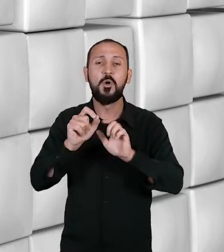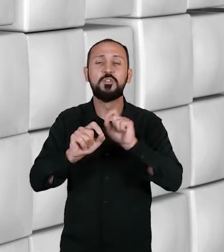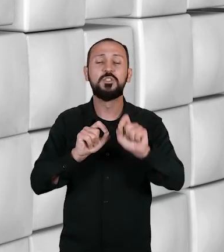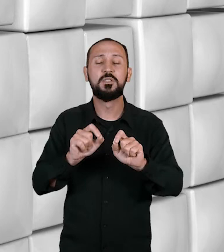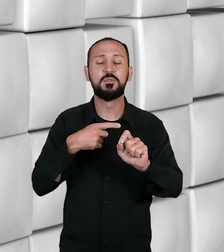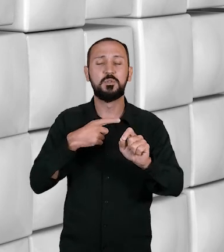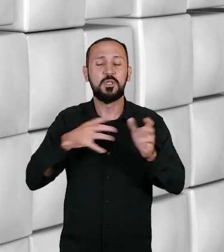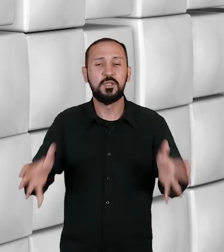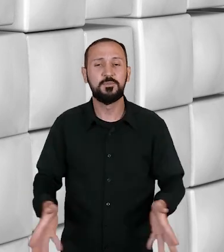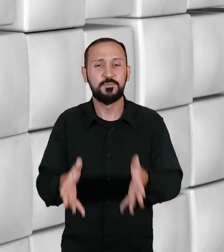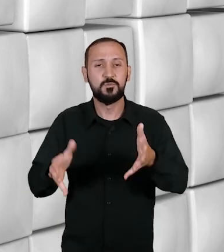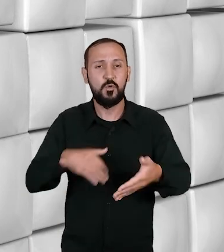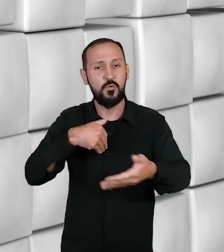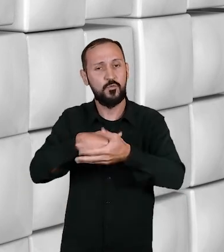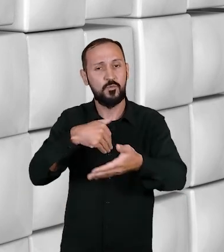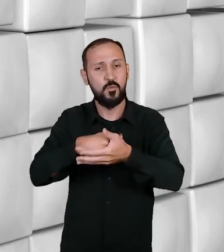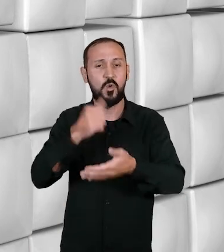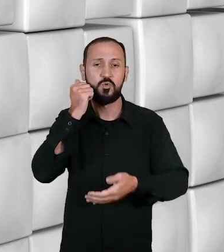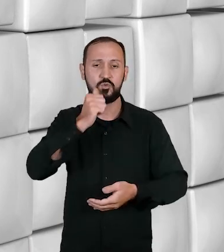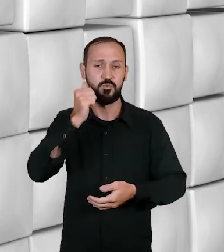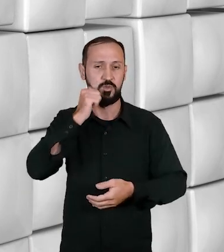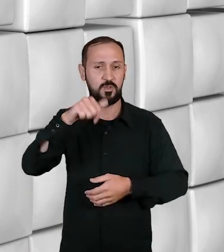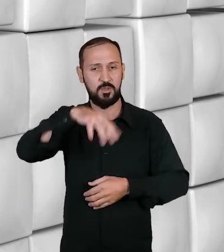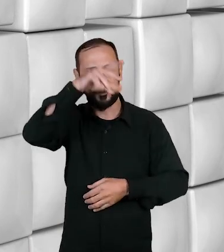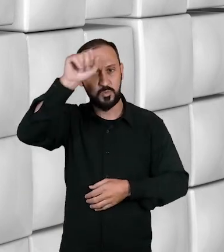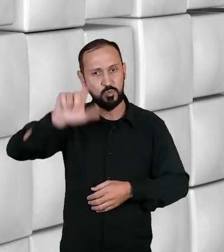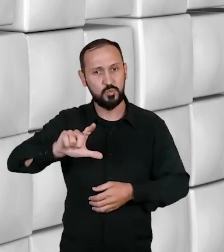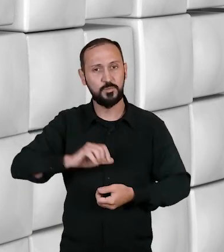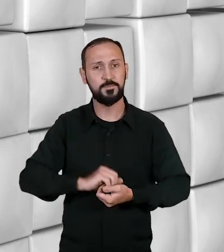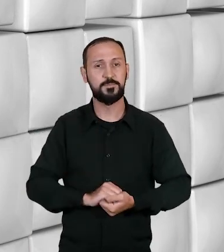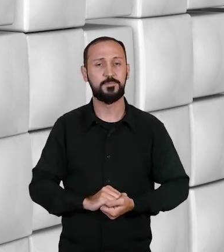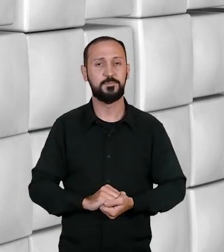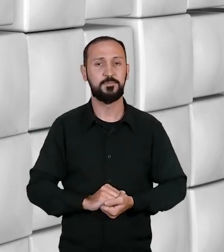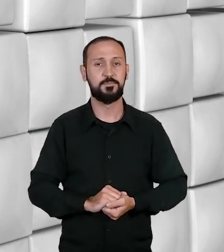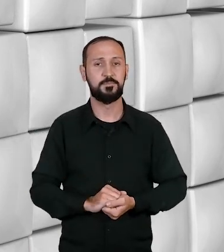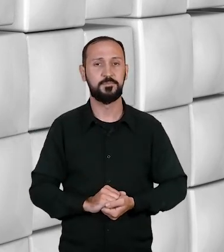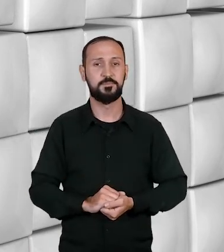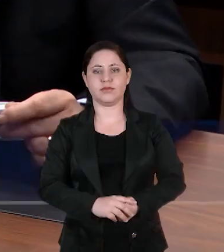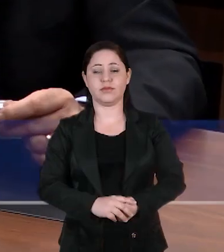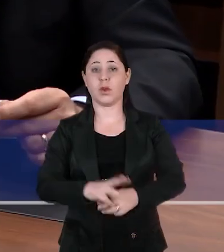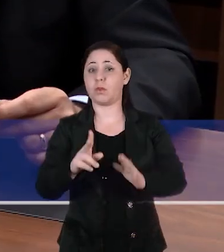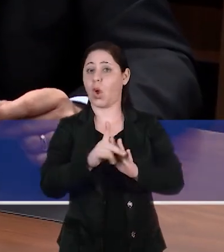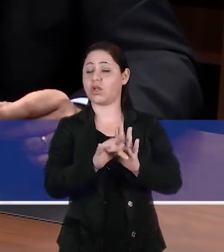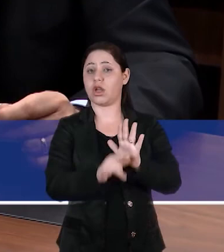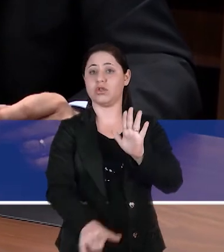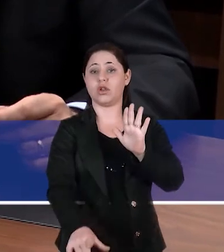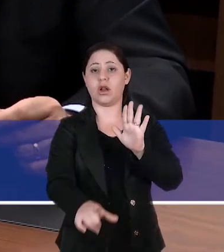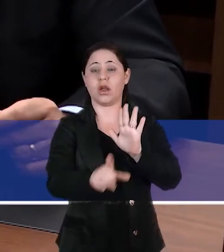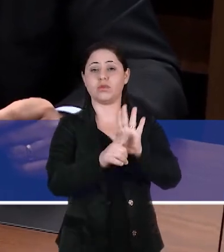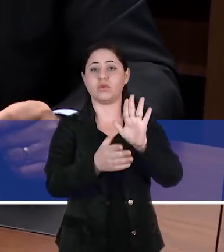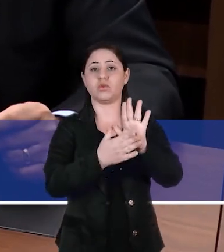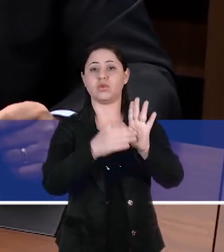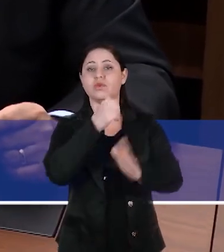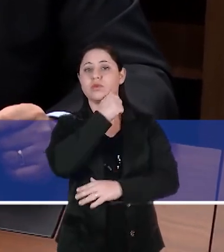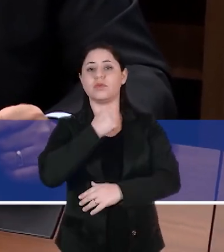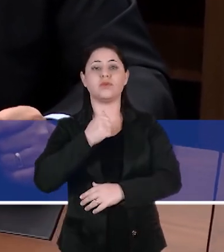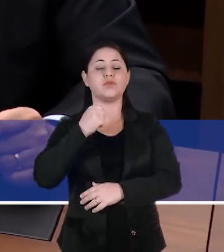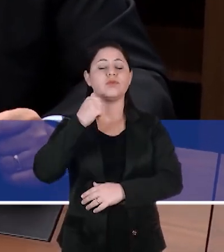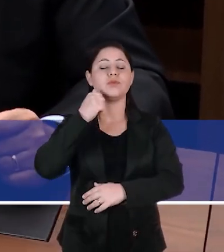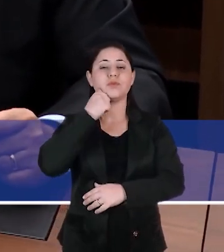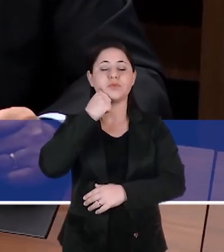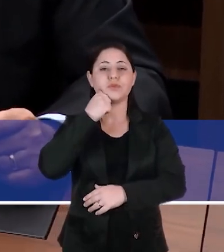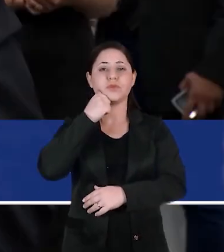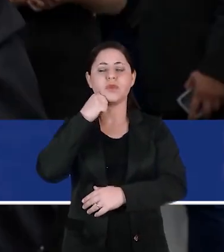de incentivos à prática do futebol feminino em Mato Grosso do Sul. O projeto de lei proposto pelo deputado Antônio Vaz,